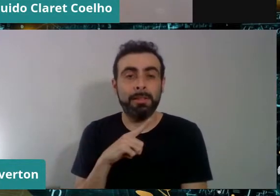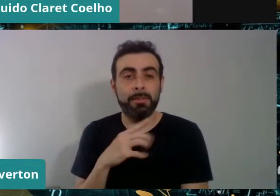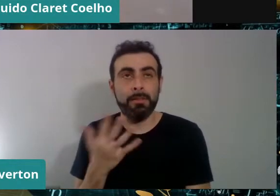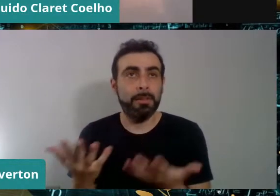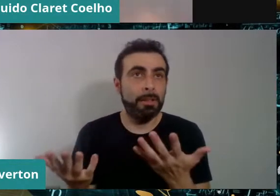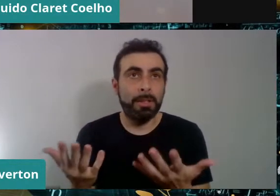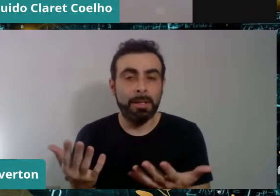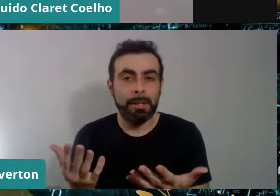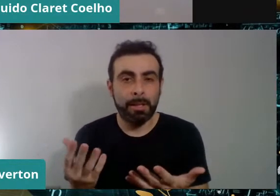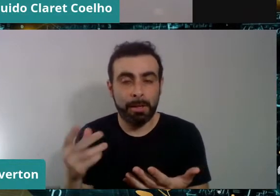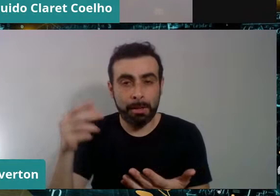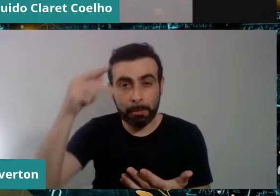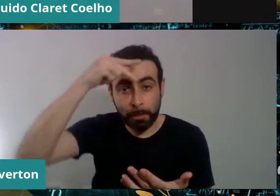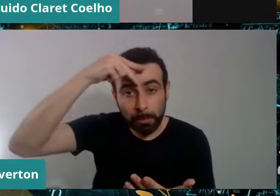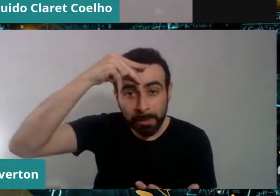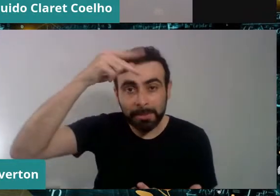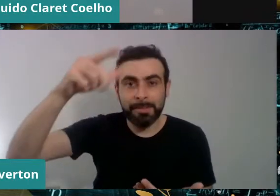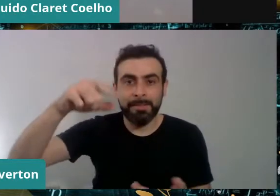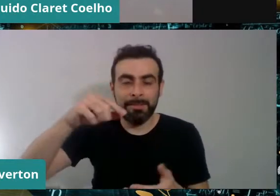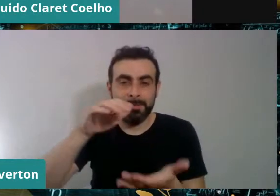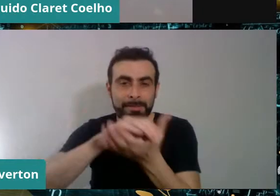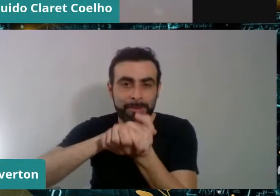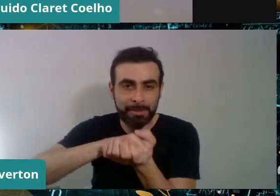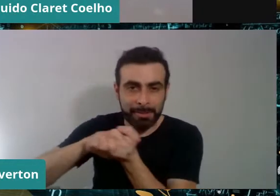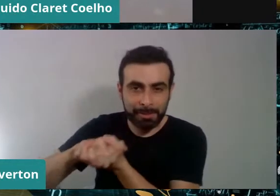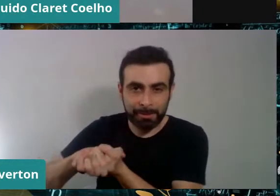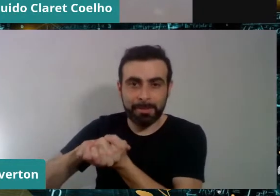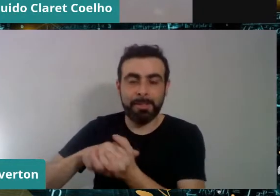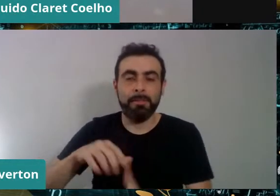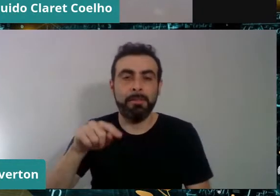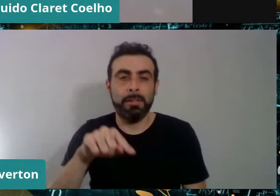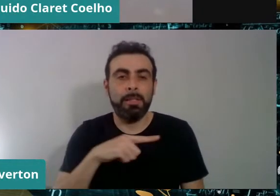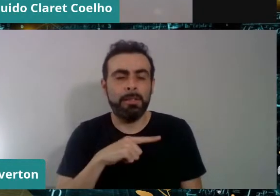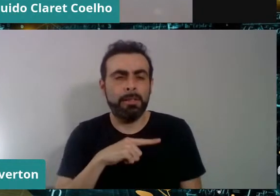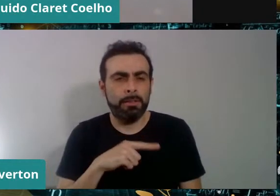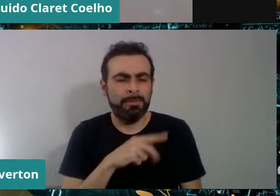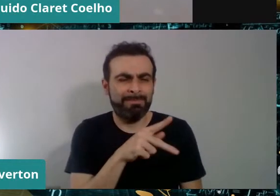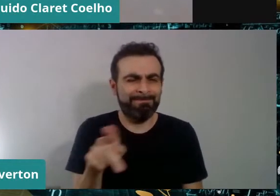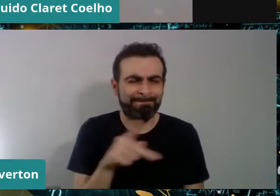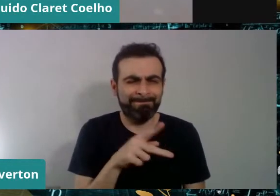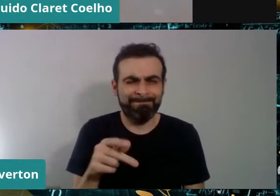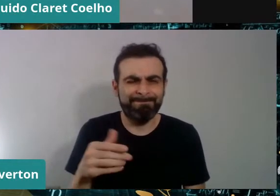padrinho de casamento, né? Meu padrinho para casamento. E ele era um professor de química, assim,